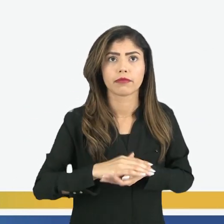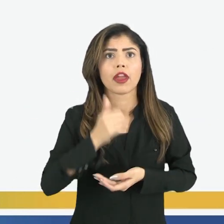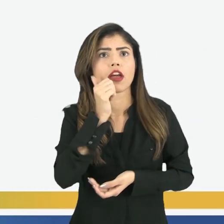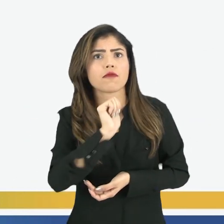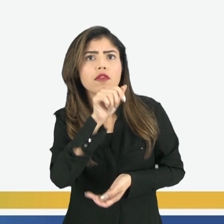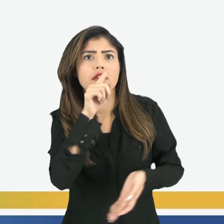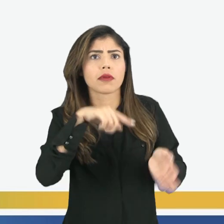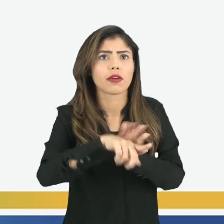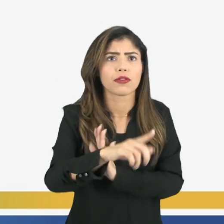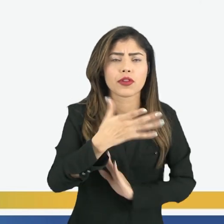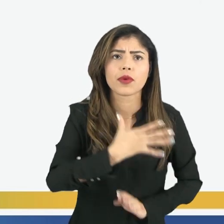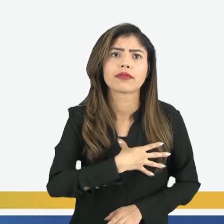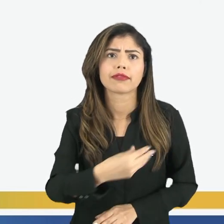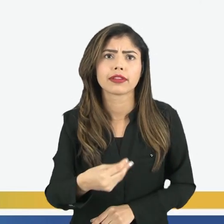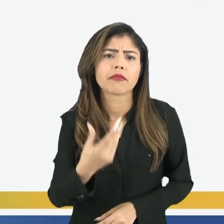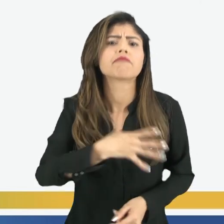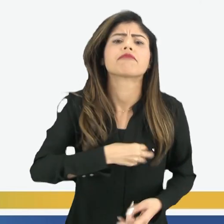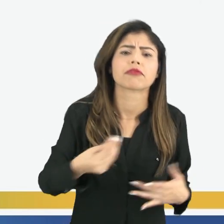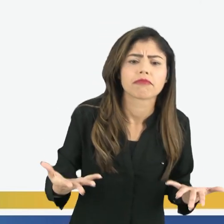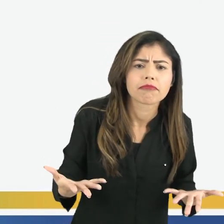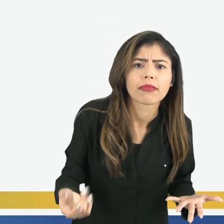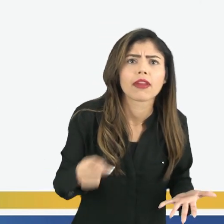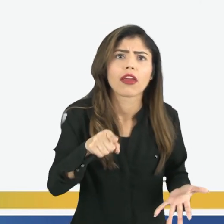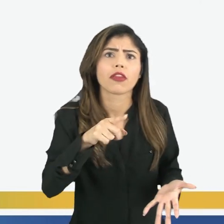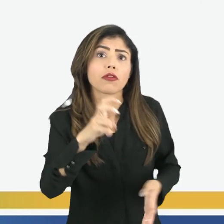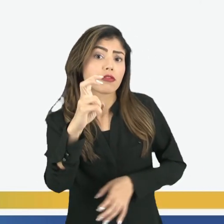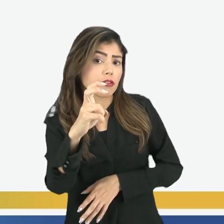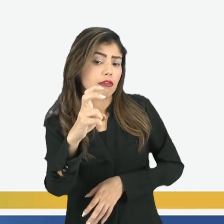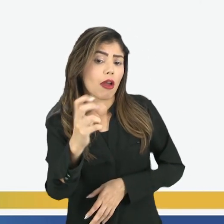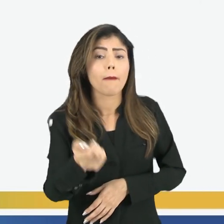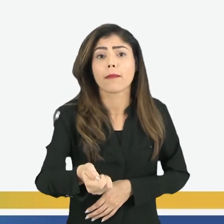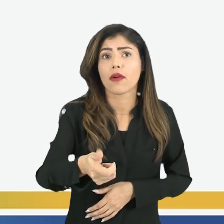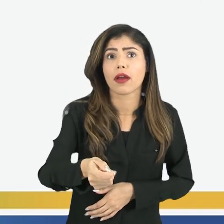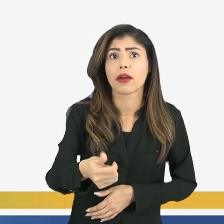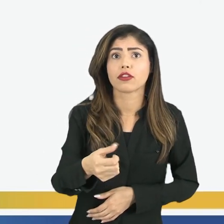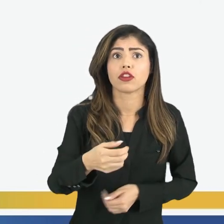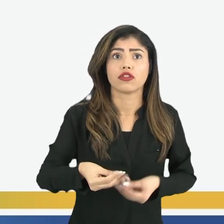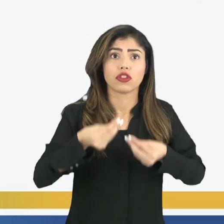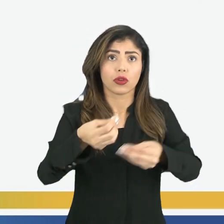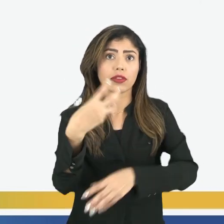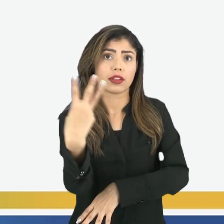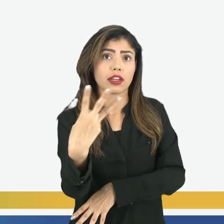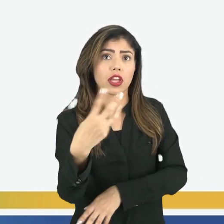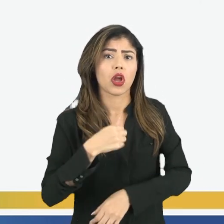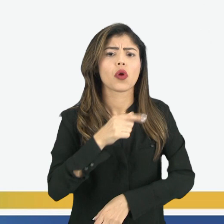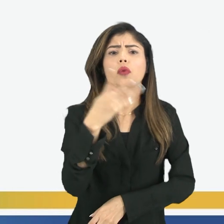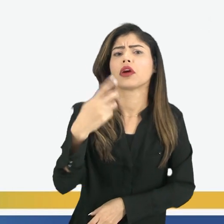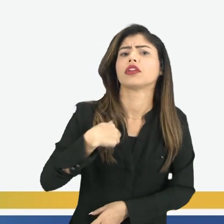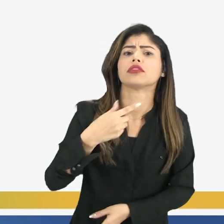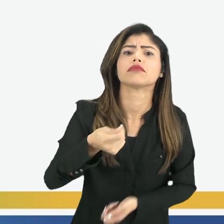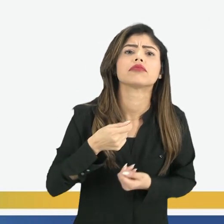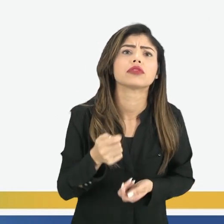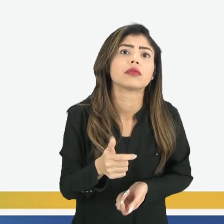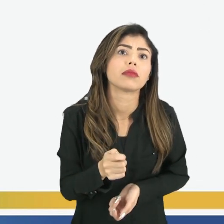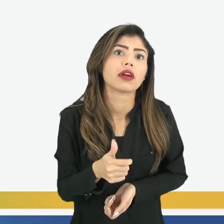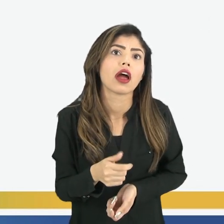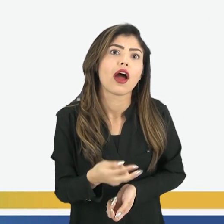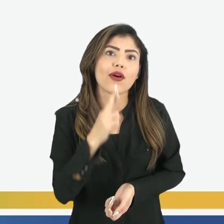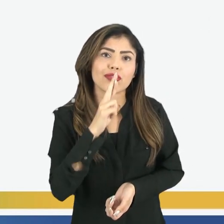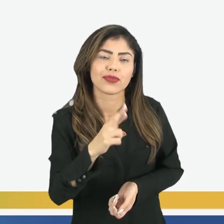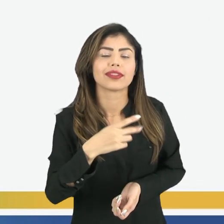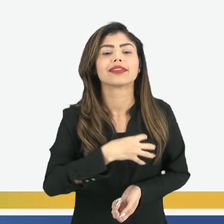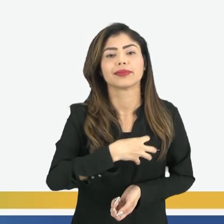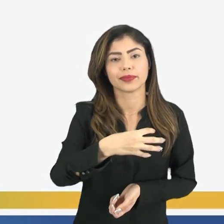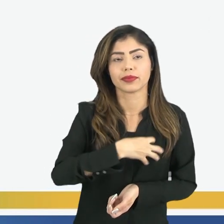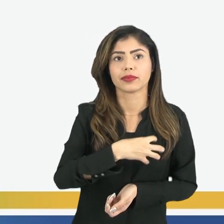mãe pergunta para seu filho, filho, se eu tenho 5 moedas e te dou 3, com quantas eu fico? O filho